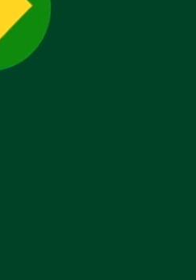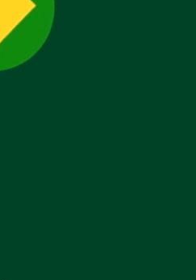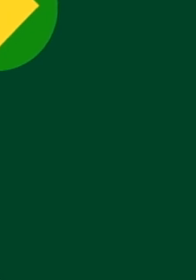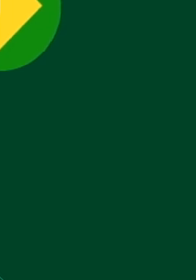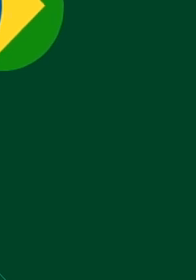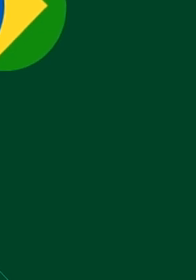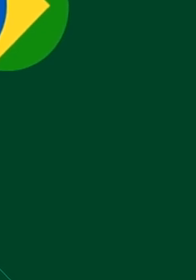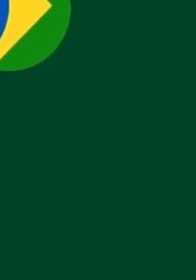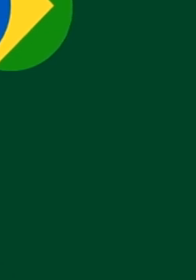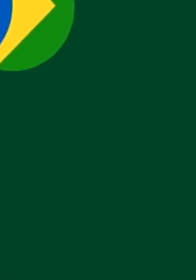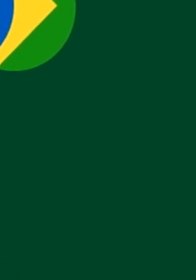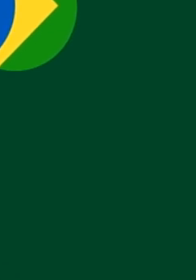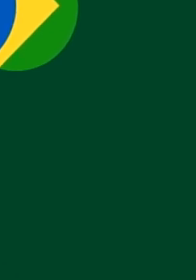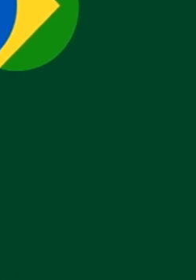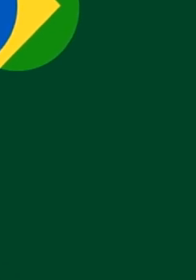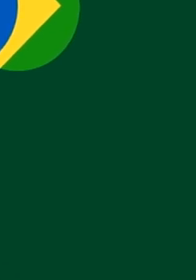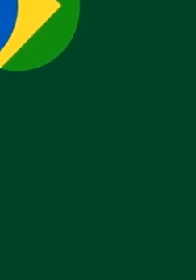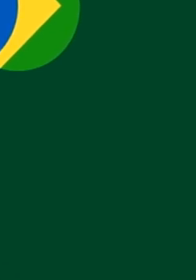Momento Saúde.